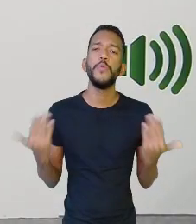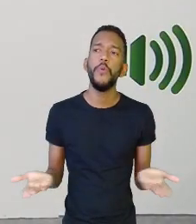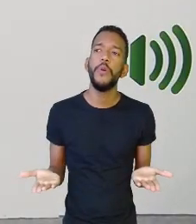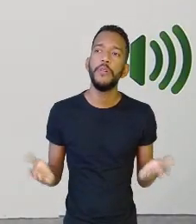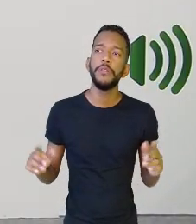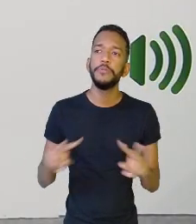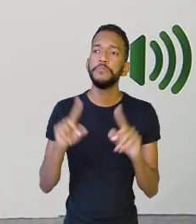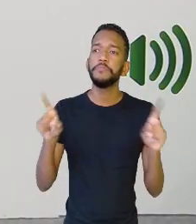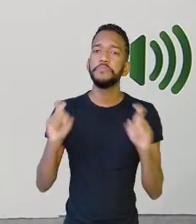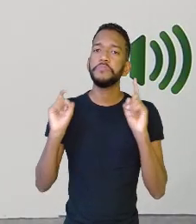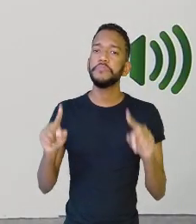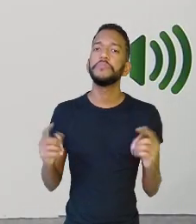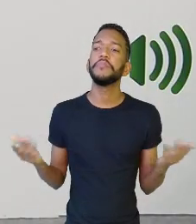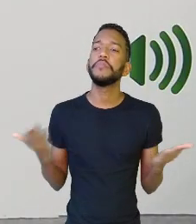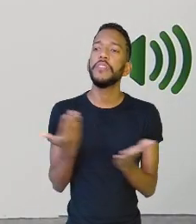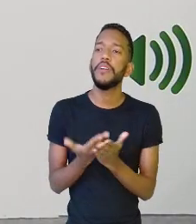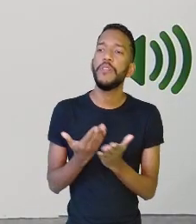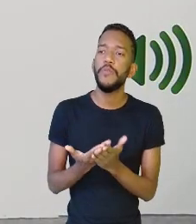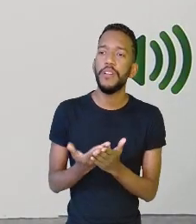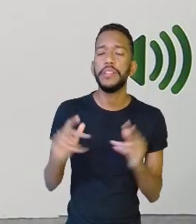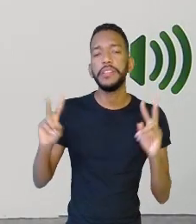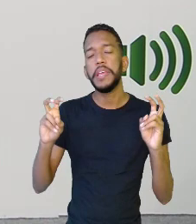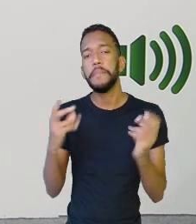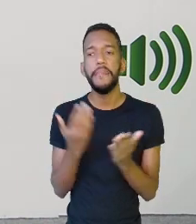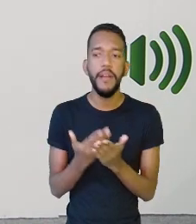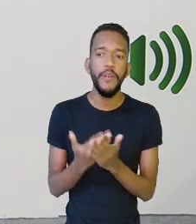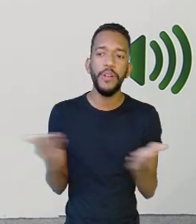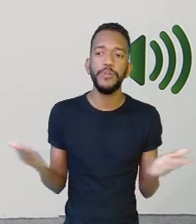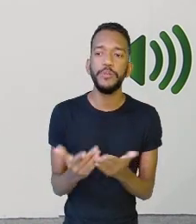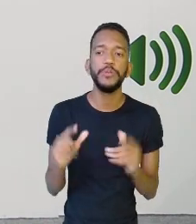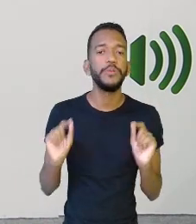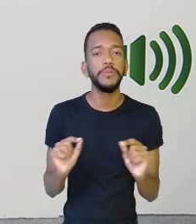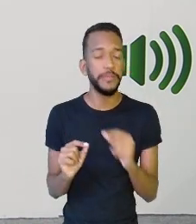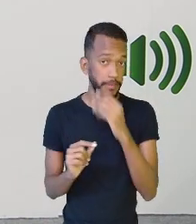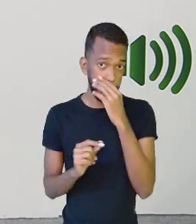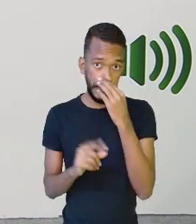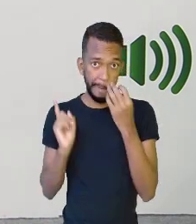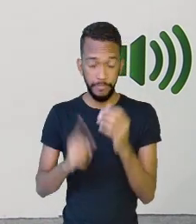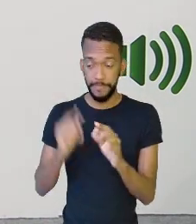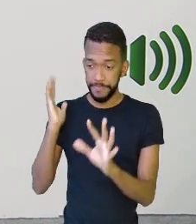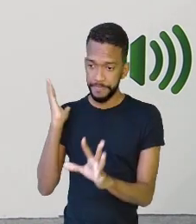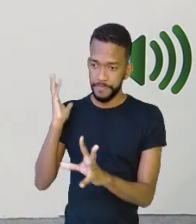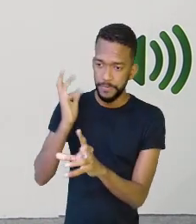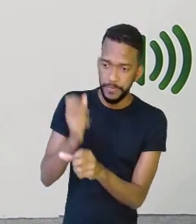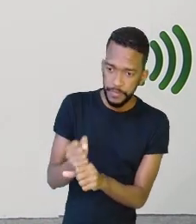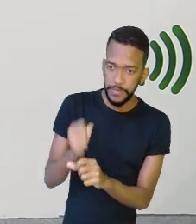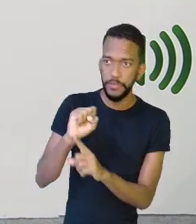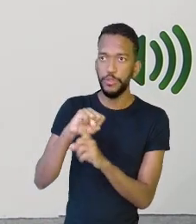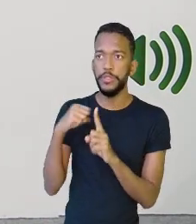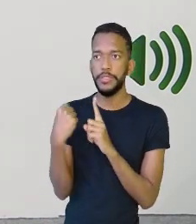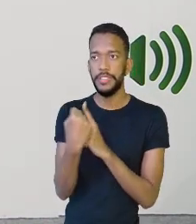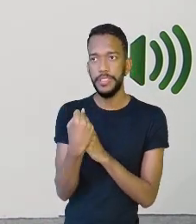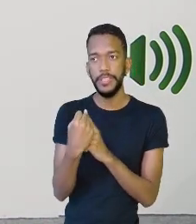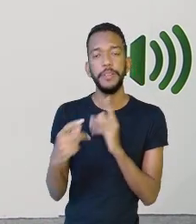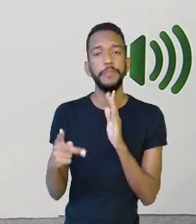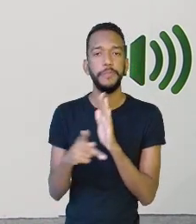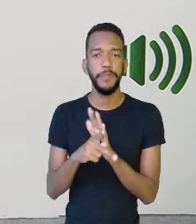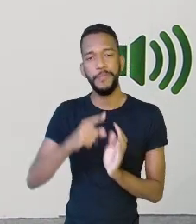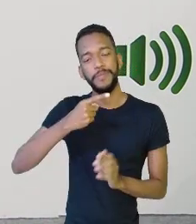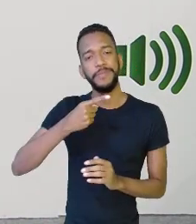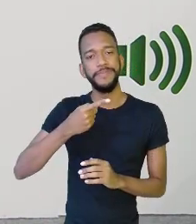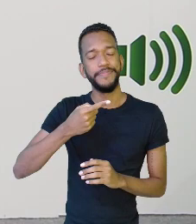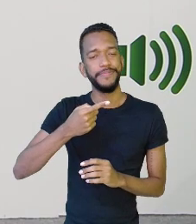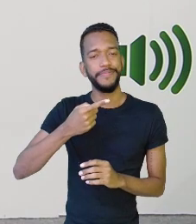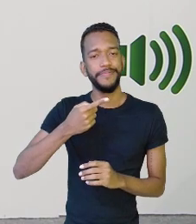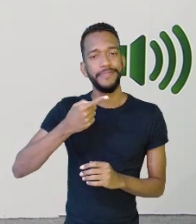será a nossa aula? Qual o tema da nossa aula de hoje? Herança da sociedade açucareira.